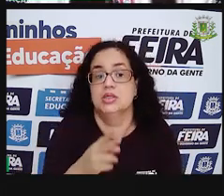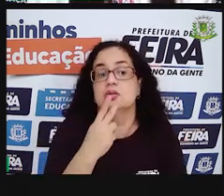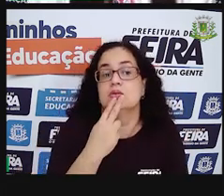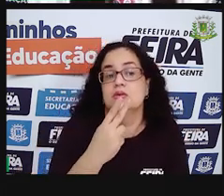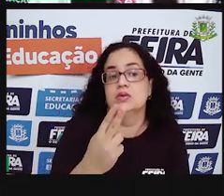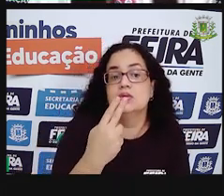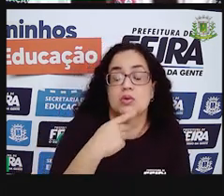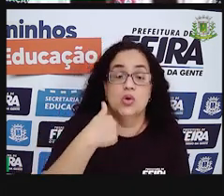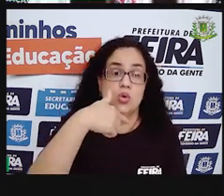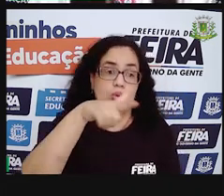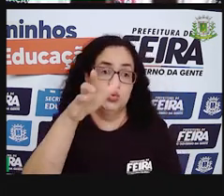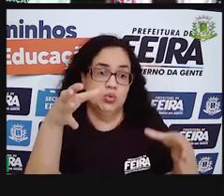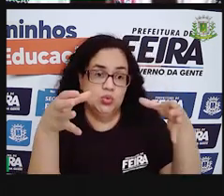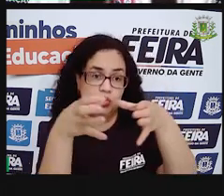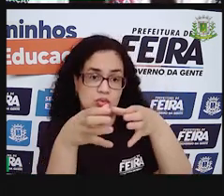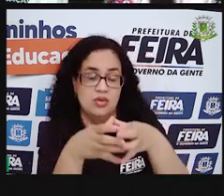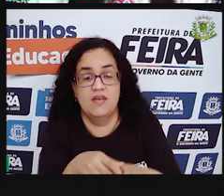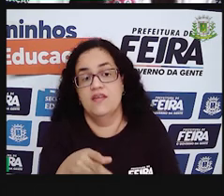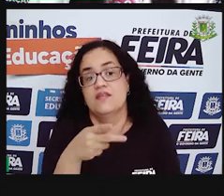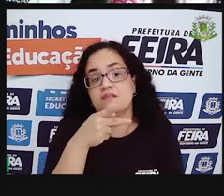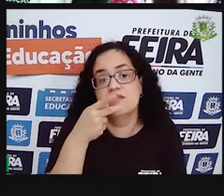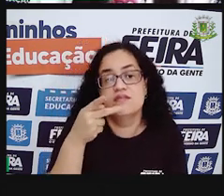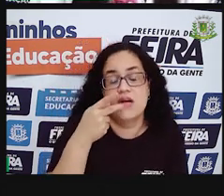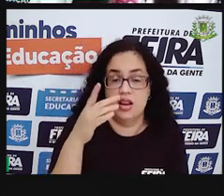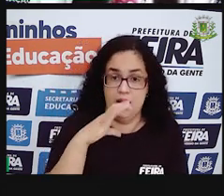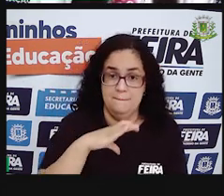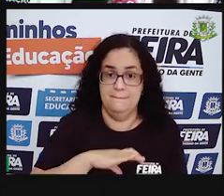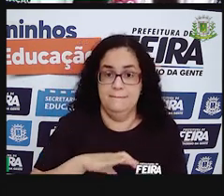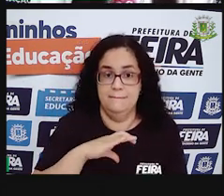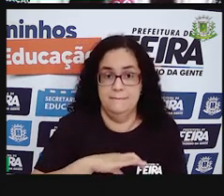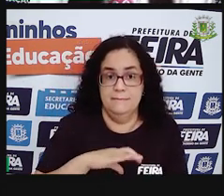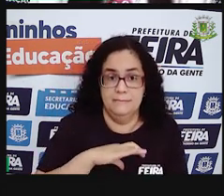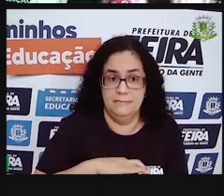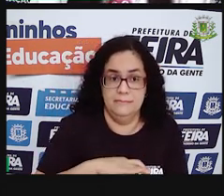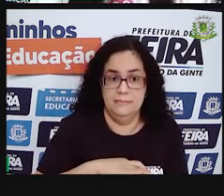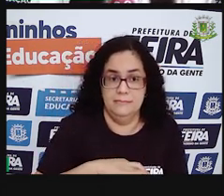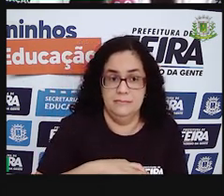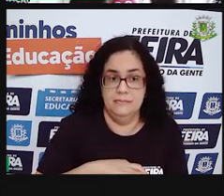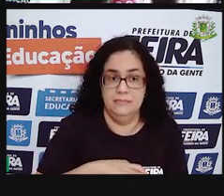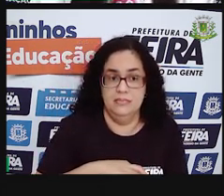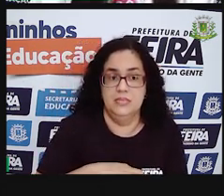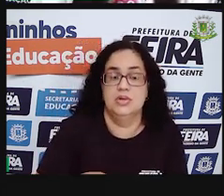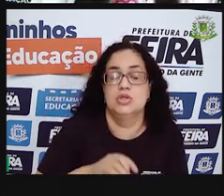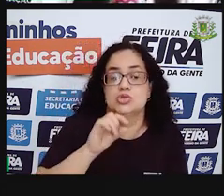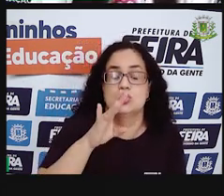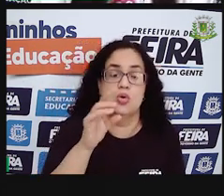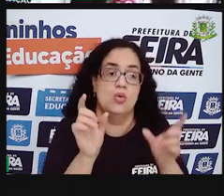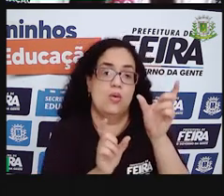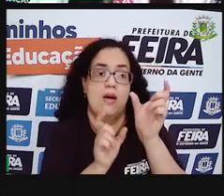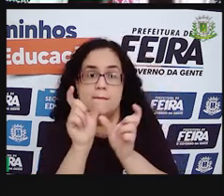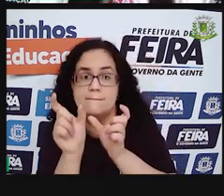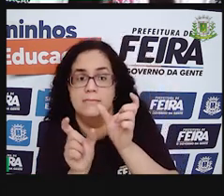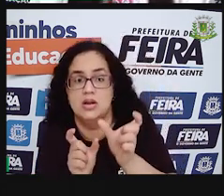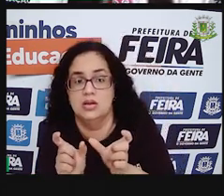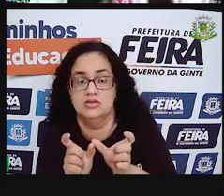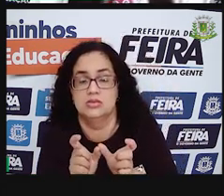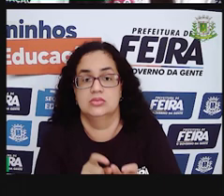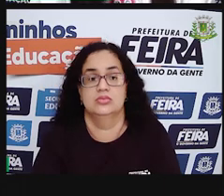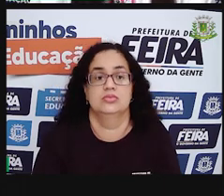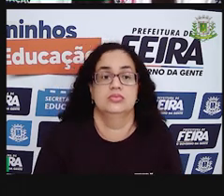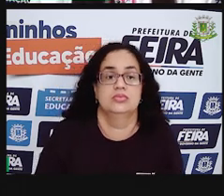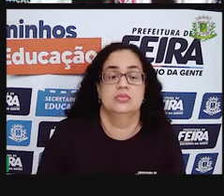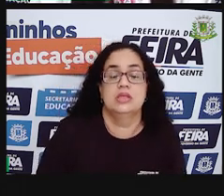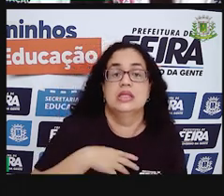ciganos. Outros grupos até falam, né, a língua portuguesa e utilizam apenas algumas palavras ou